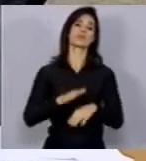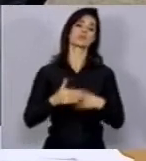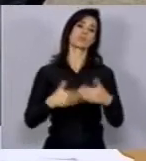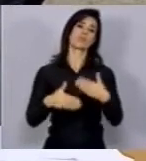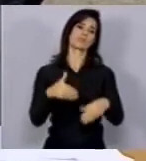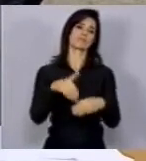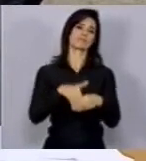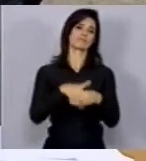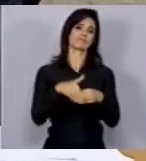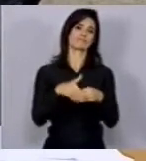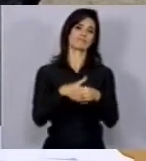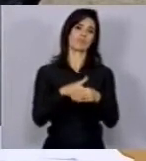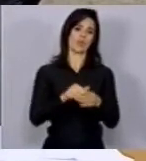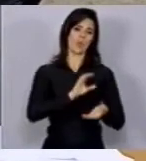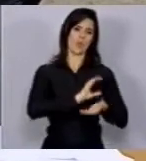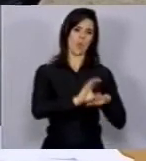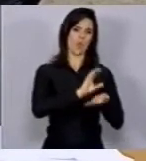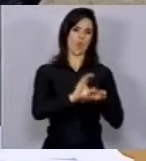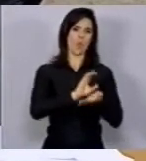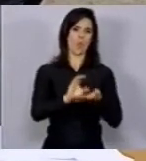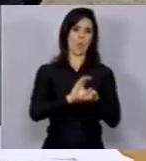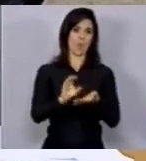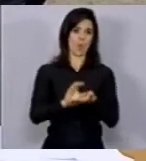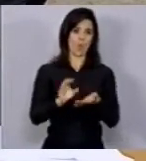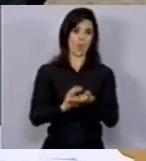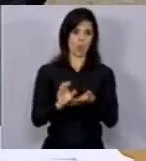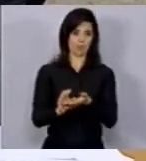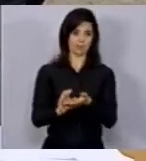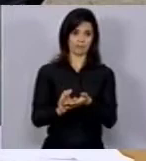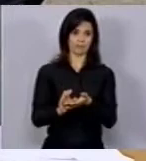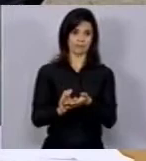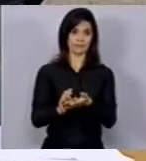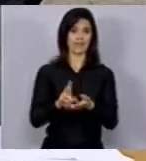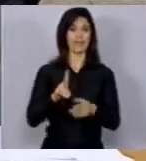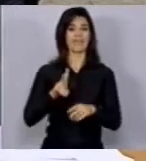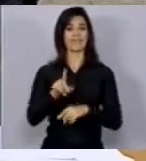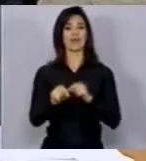extravagantes, e que, em vez de informar eleitor, buscavam, muitas vezes,